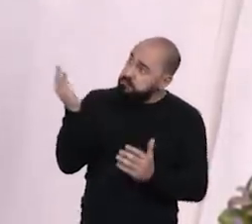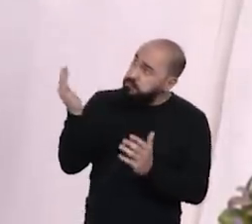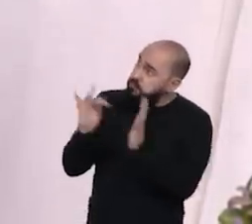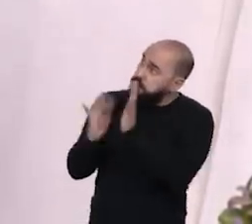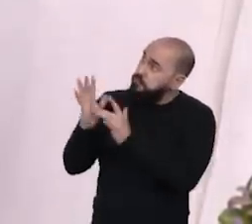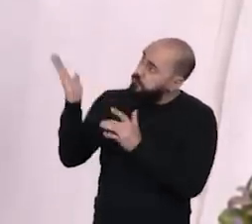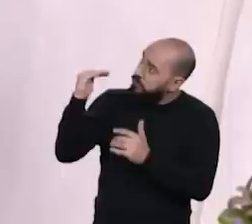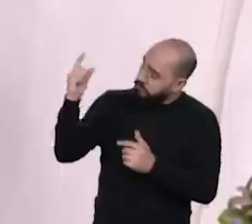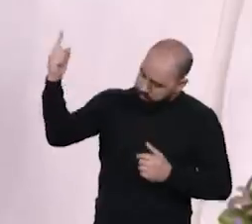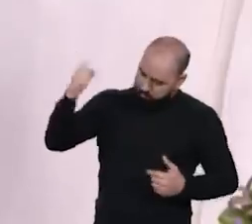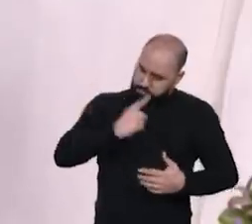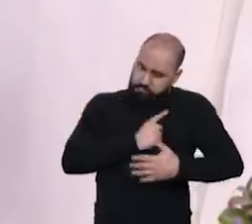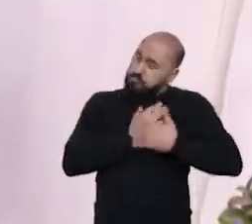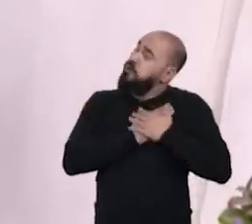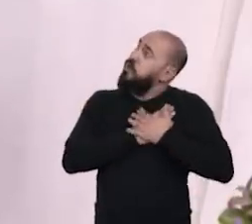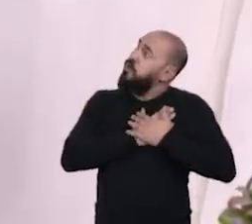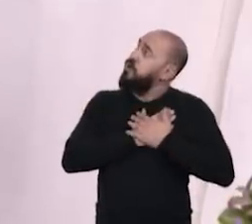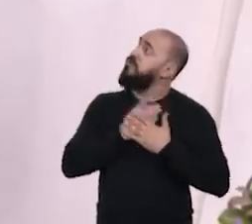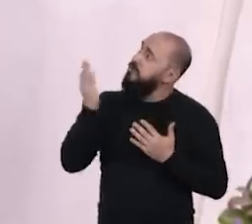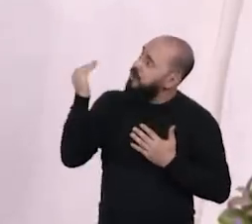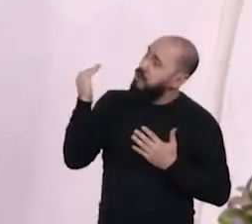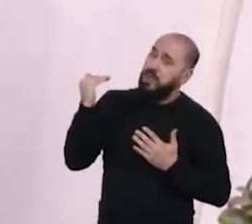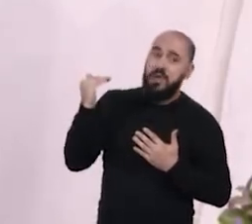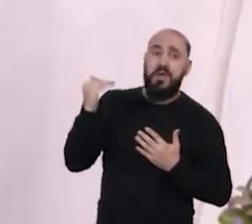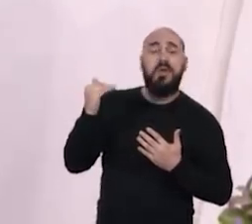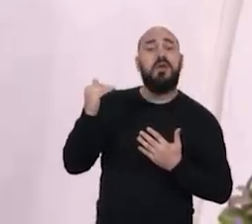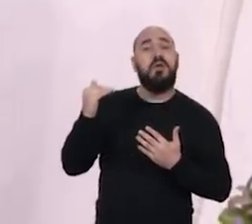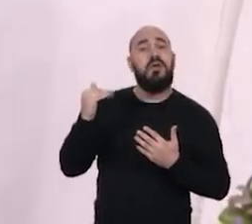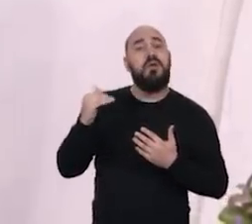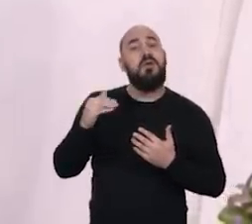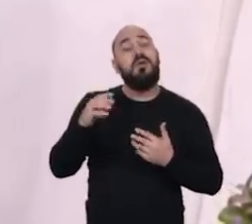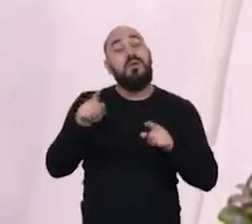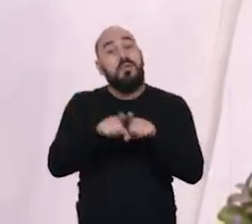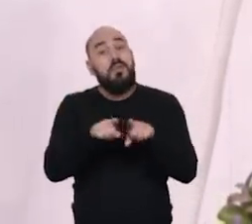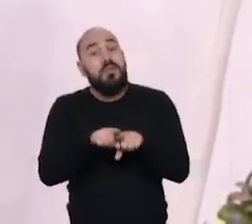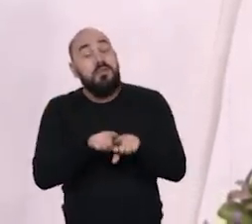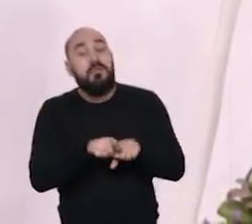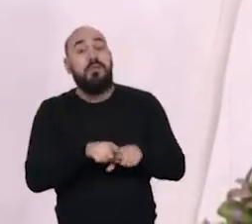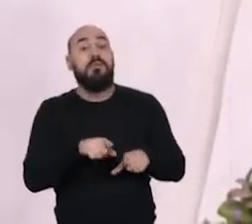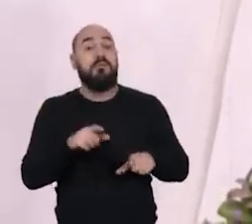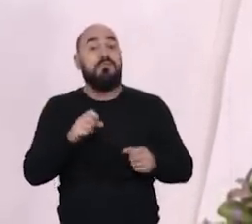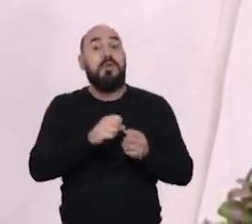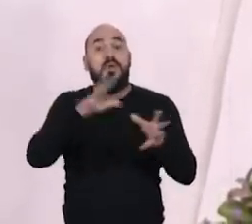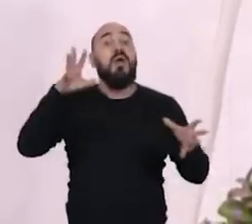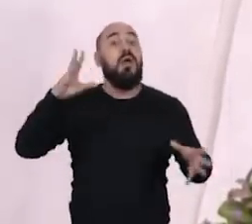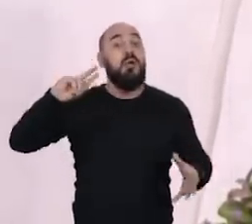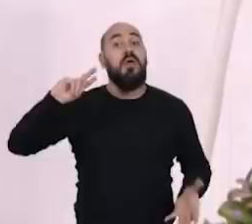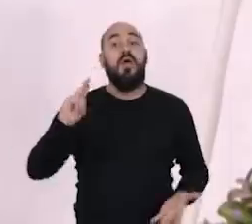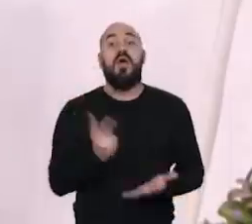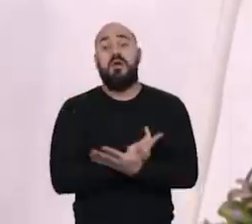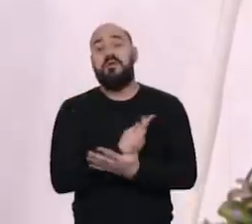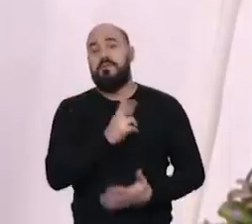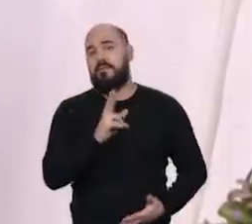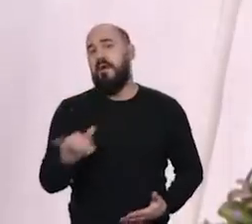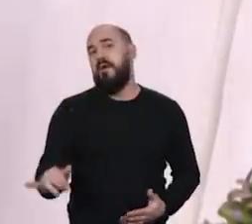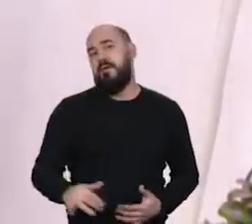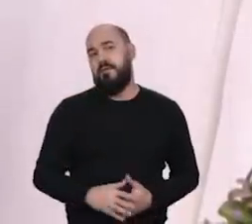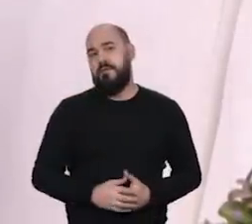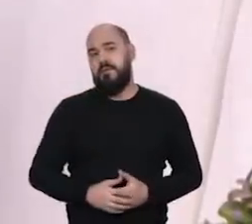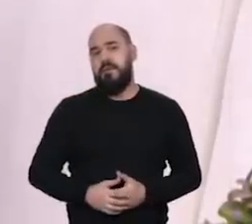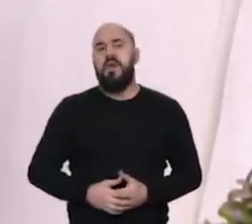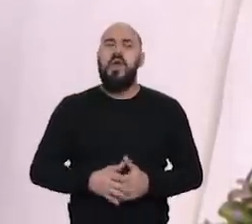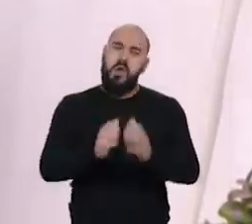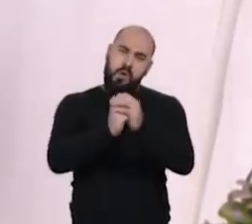coração, habitar no seu lar. E assim então, veremos milagres acontecerem. Quero orar mais uma